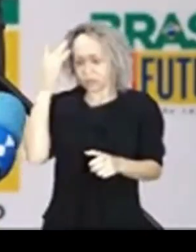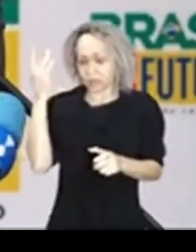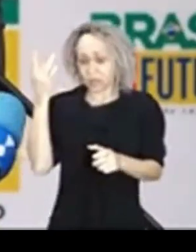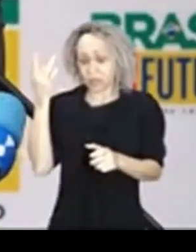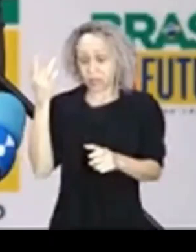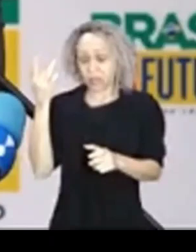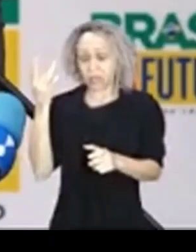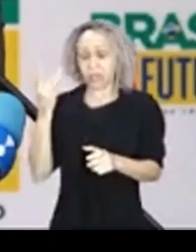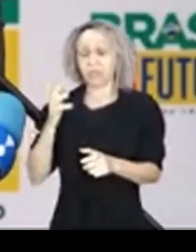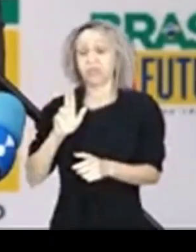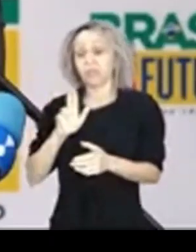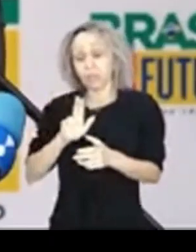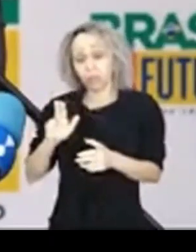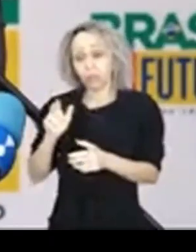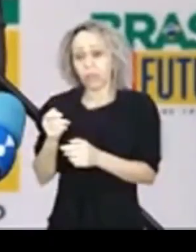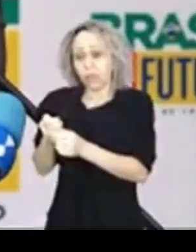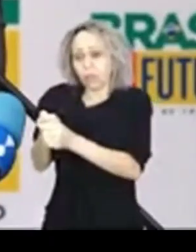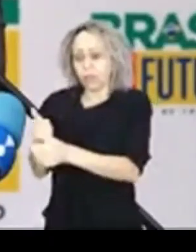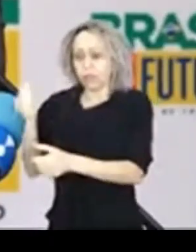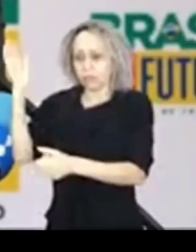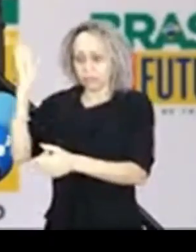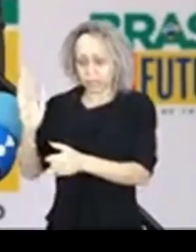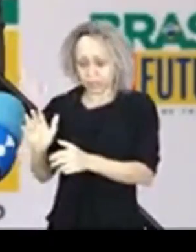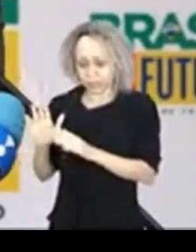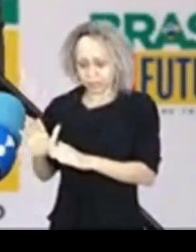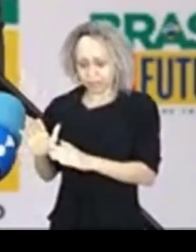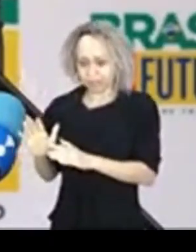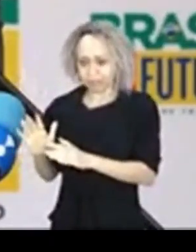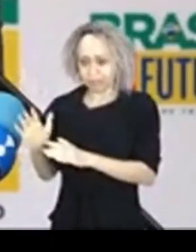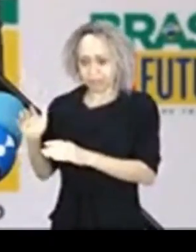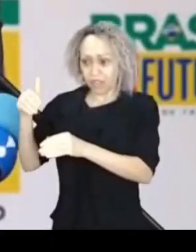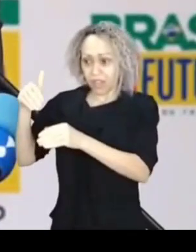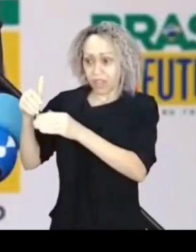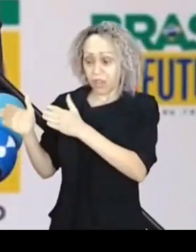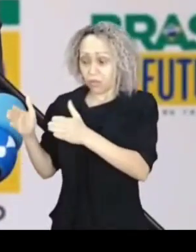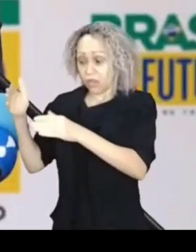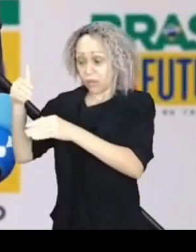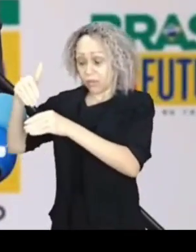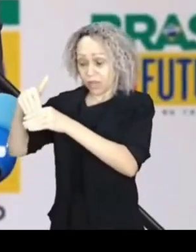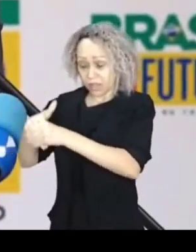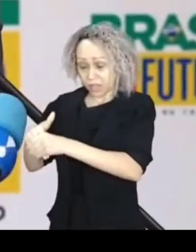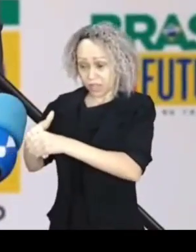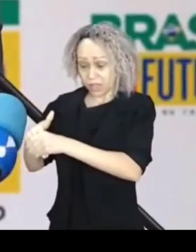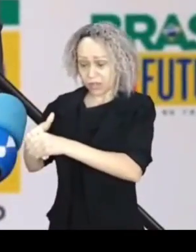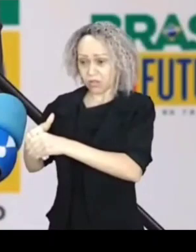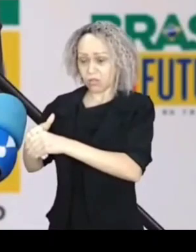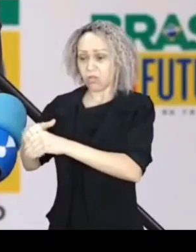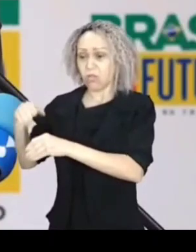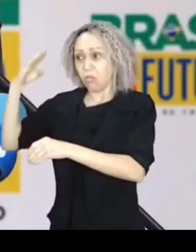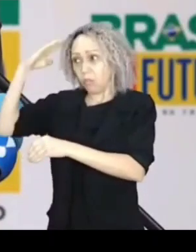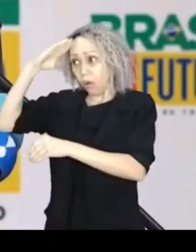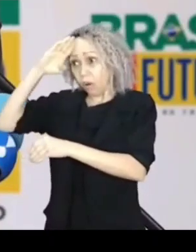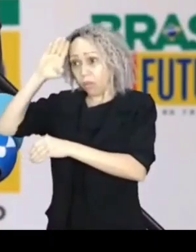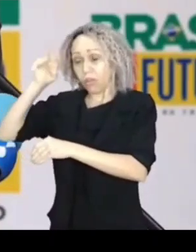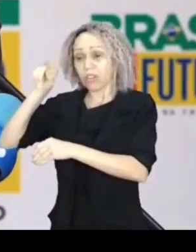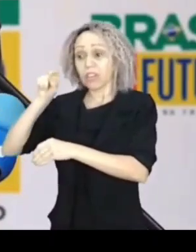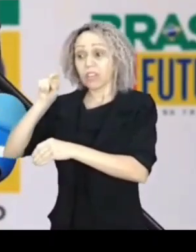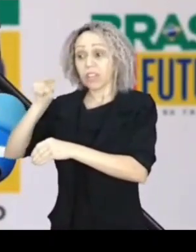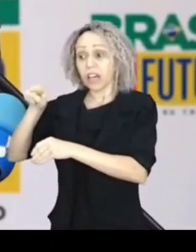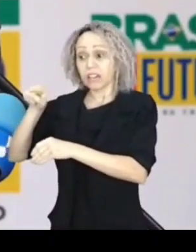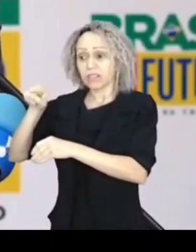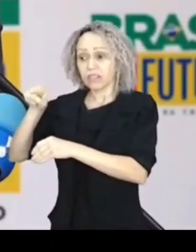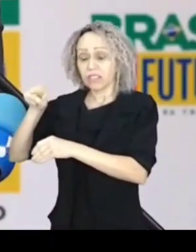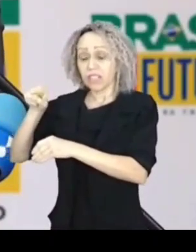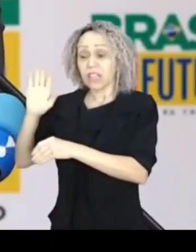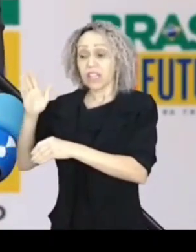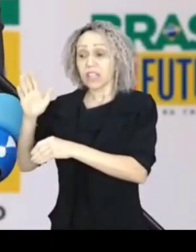da eleição, o governo atual já marcou de cancelar esses benefícios nos meses